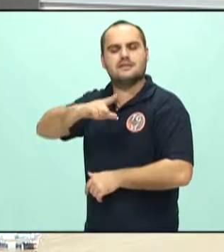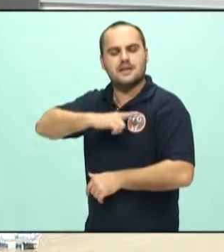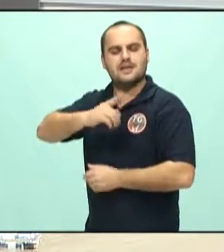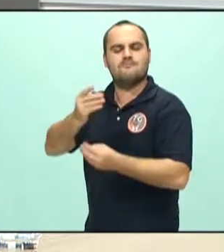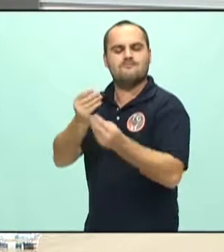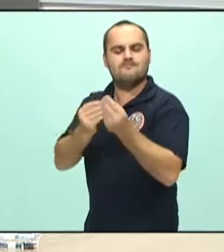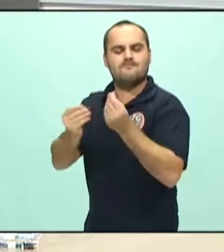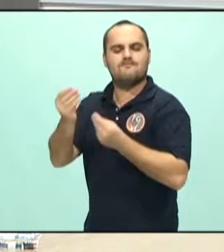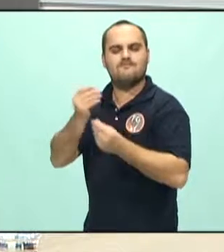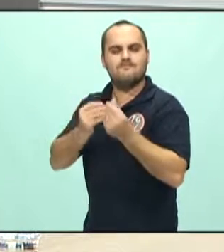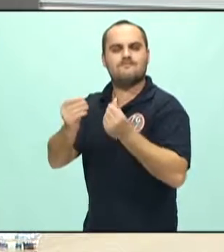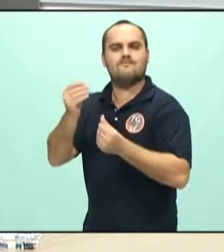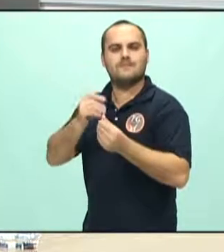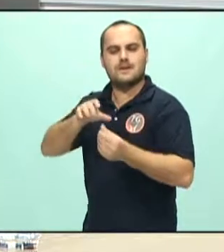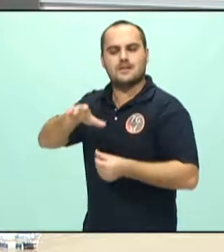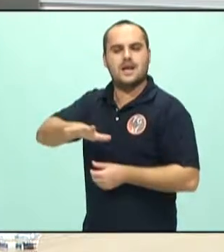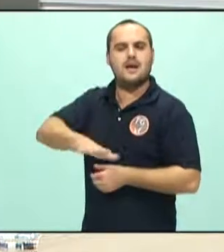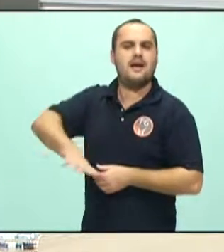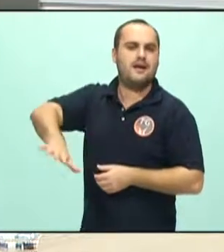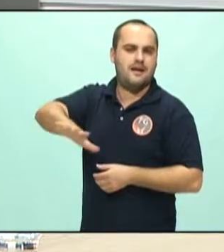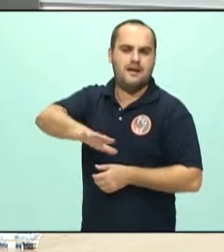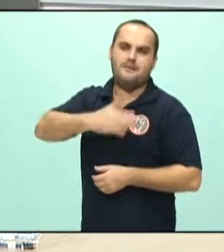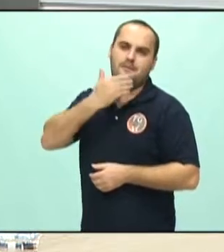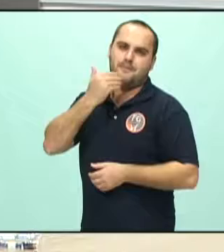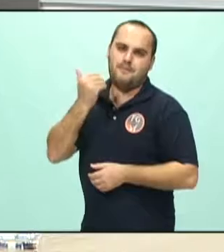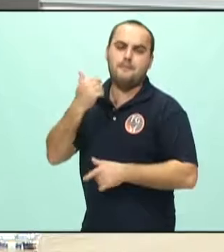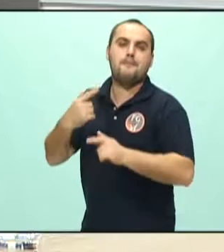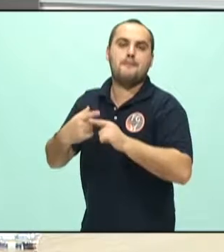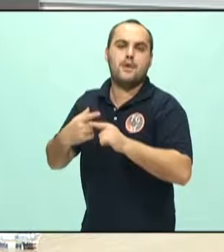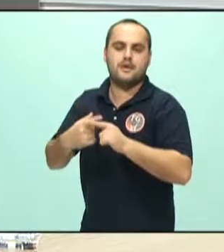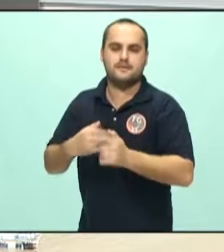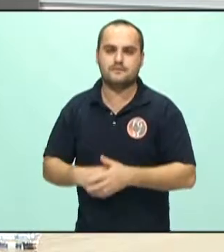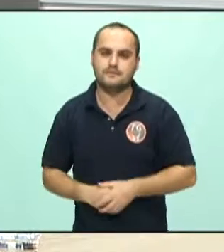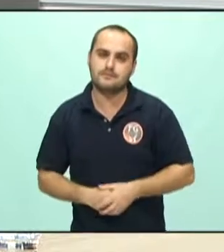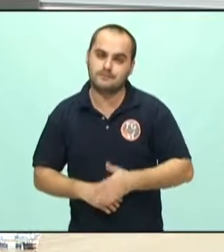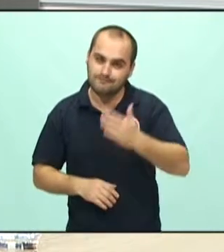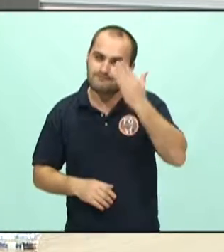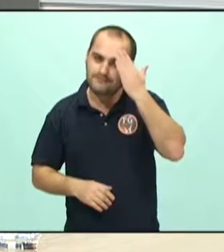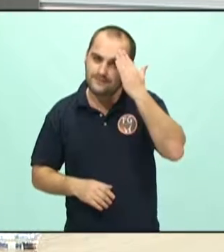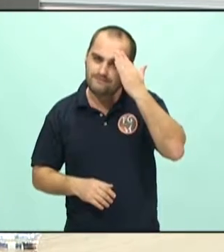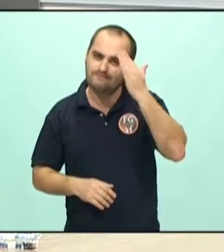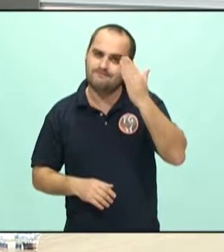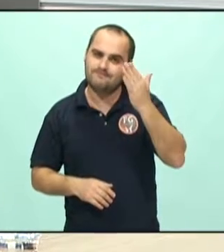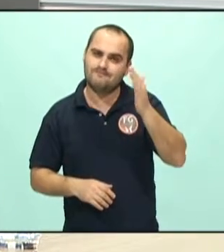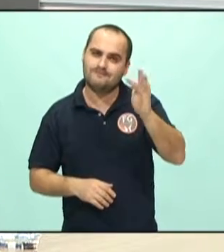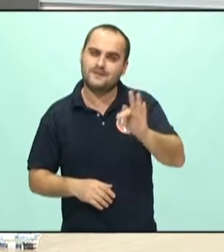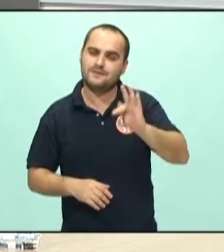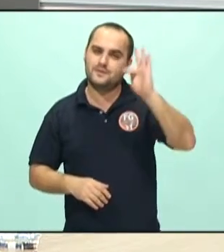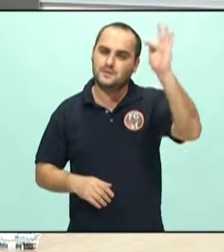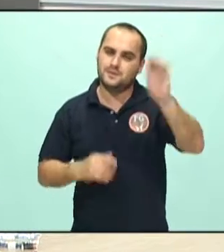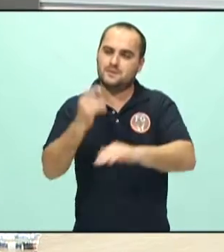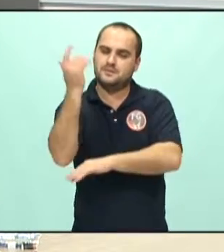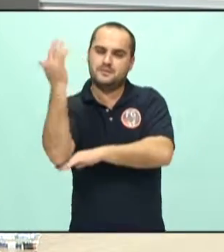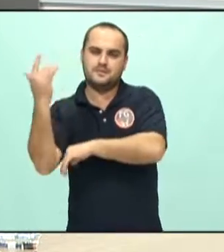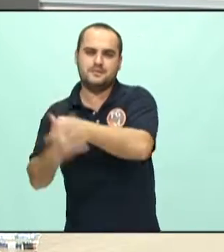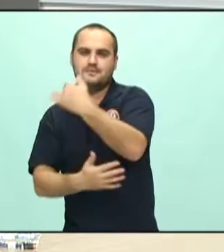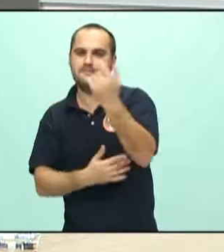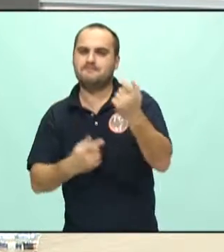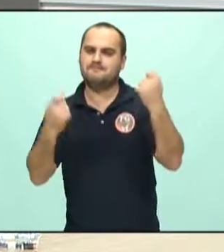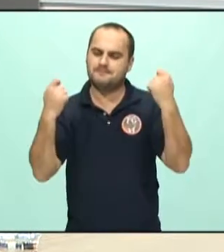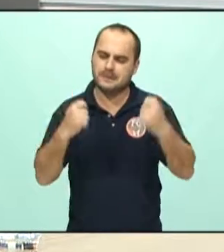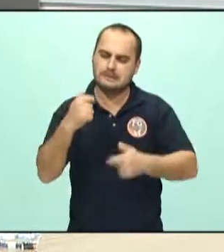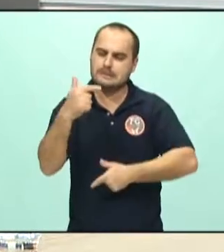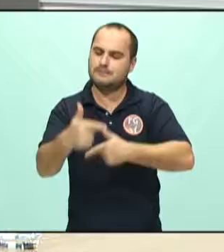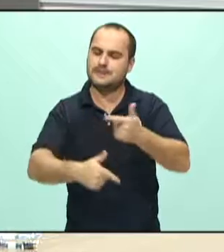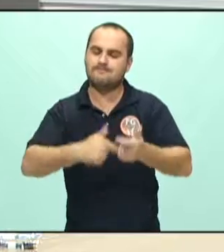da dessa área porque nós sabemos com crítica está a questão da natureza e do meio ambiente como nós temos que trabalhar de